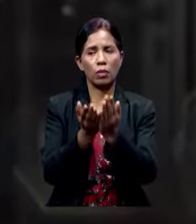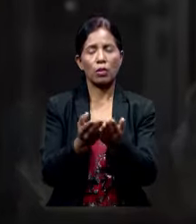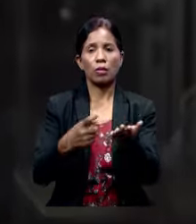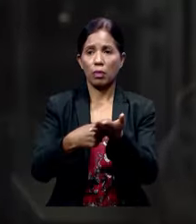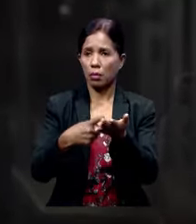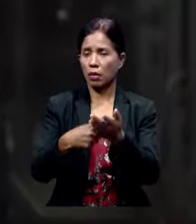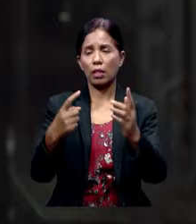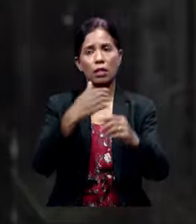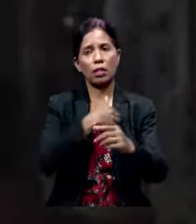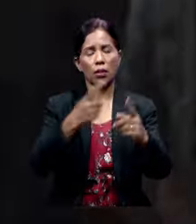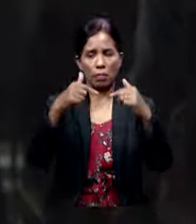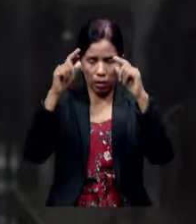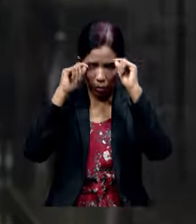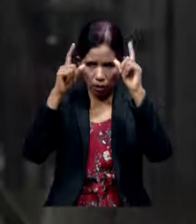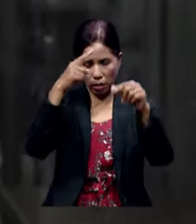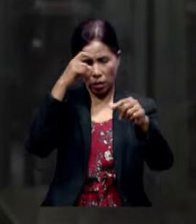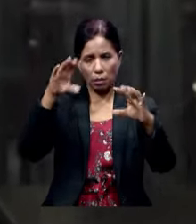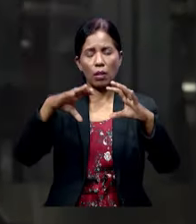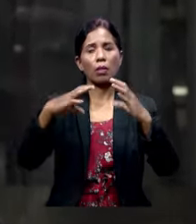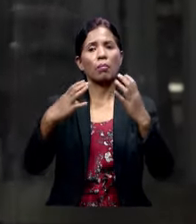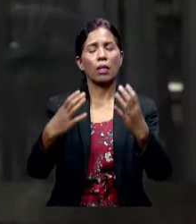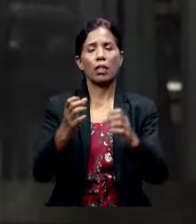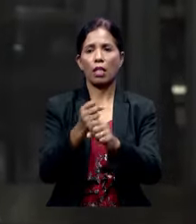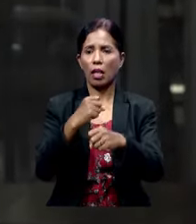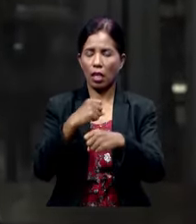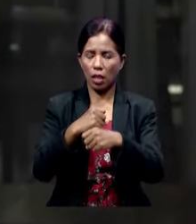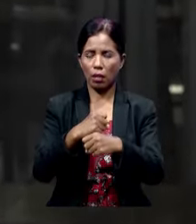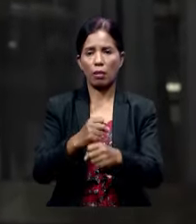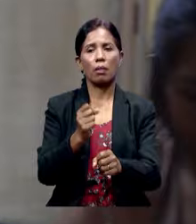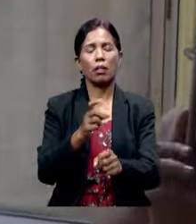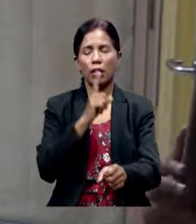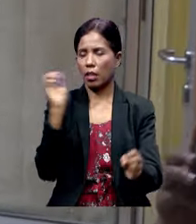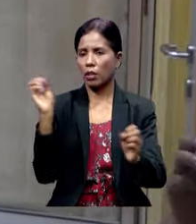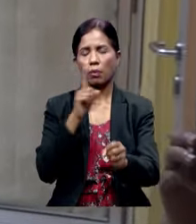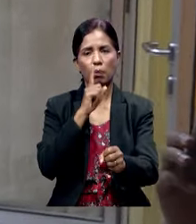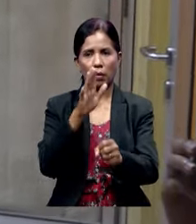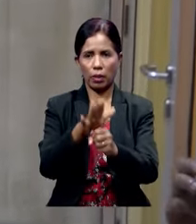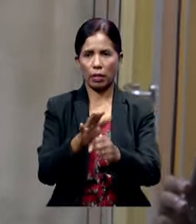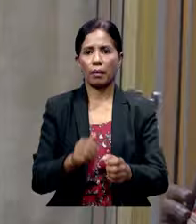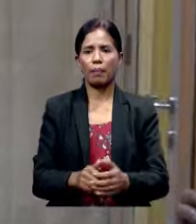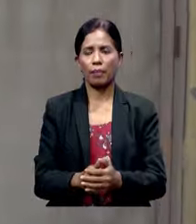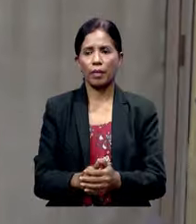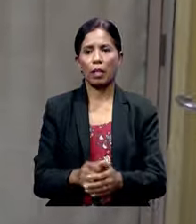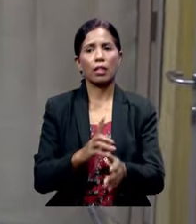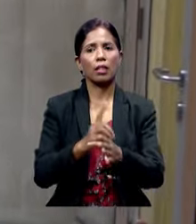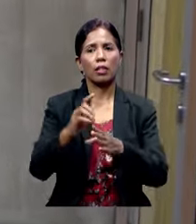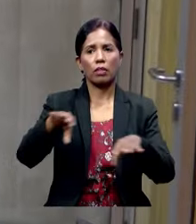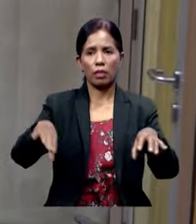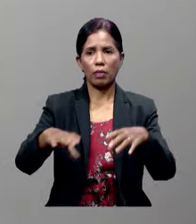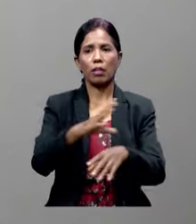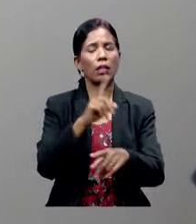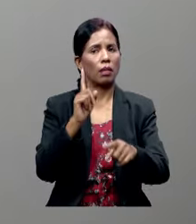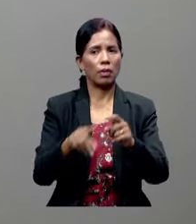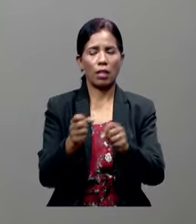o todo Timor-Leste, também a companhia que produz passaporte, ela cumpre promessa. No nem Direção-Geral de Serviço, Registro Notariado, ela bela e